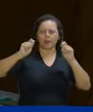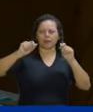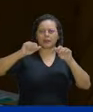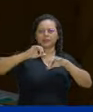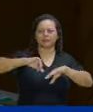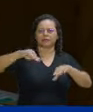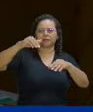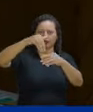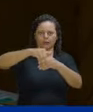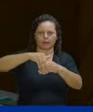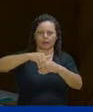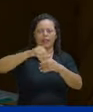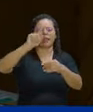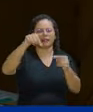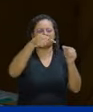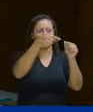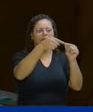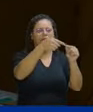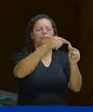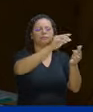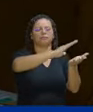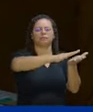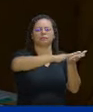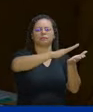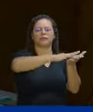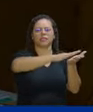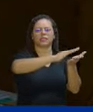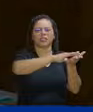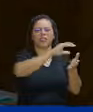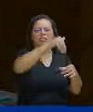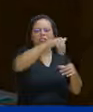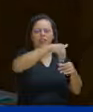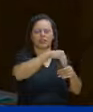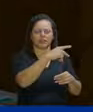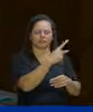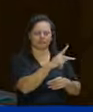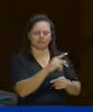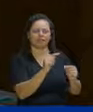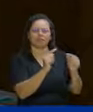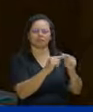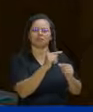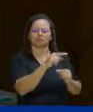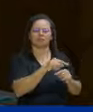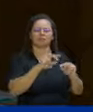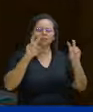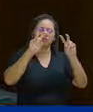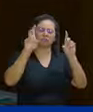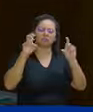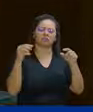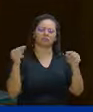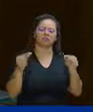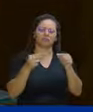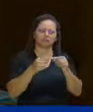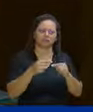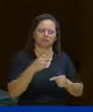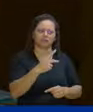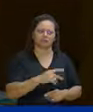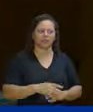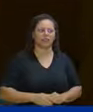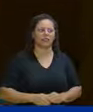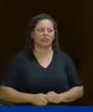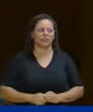consideradas gastos eleitorais, mas serão excluídas do limite de gastos de campanha, fecho aspas.